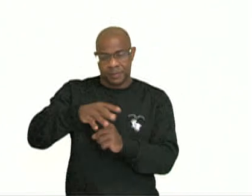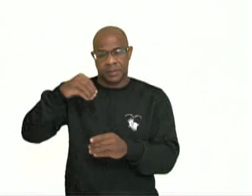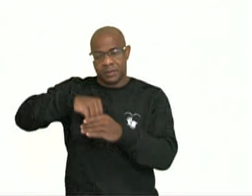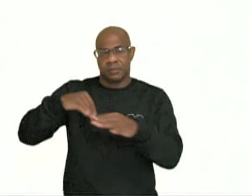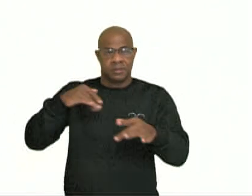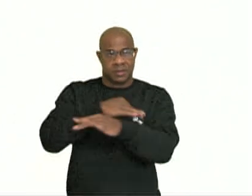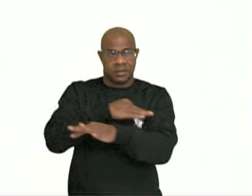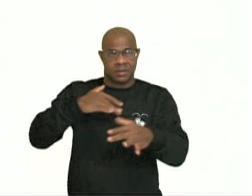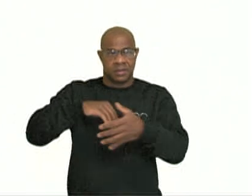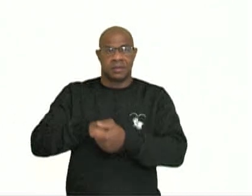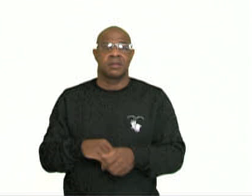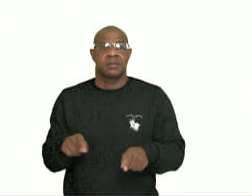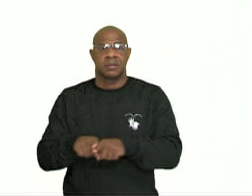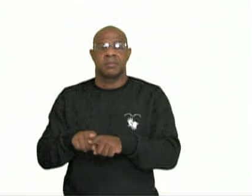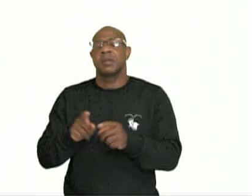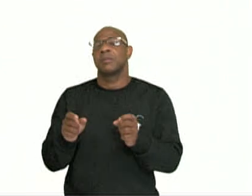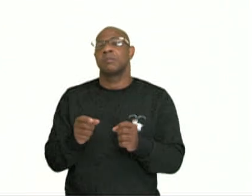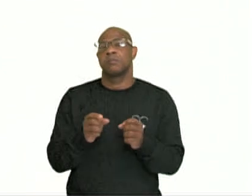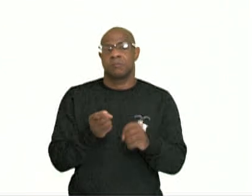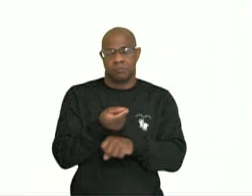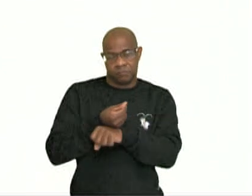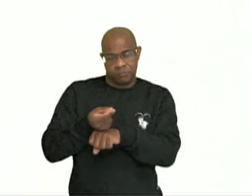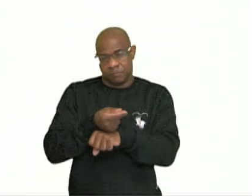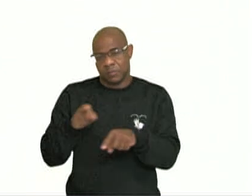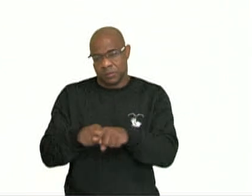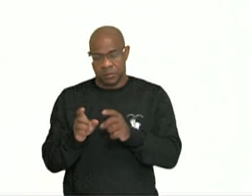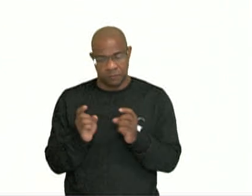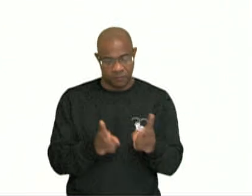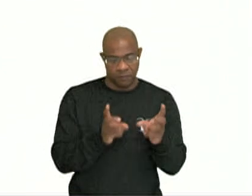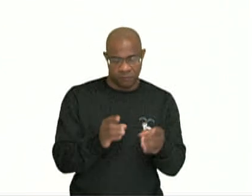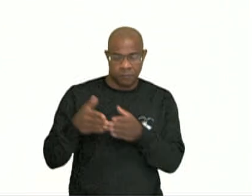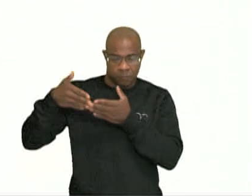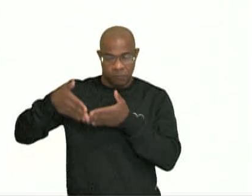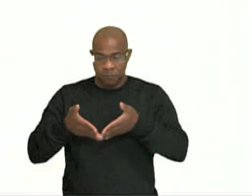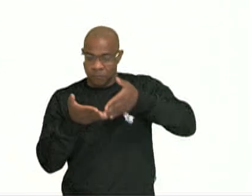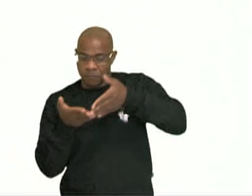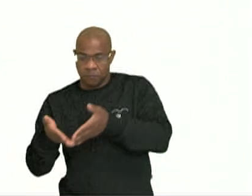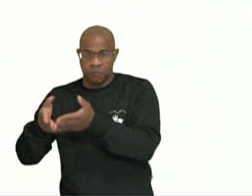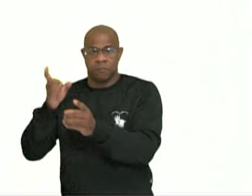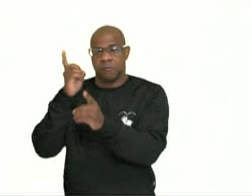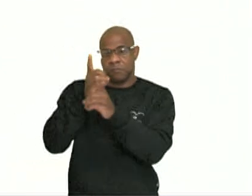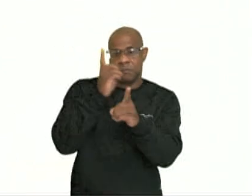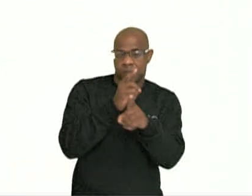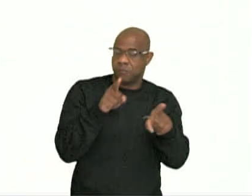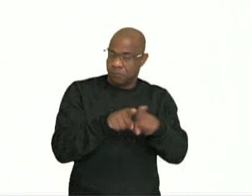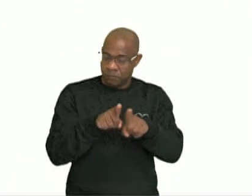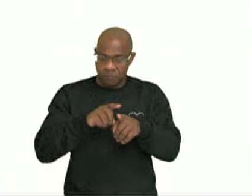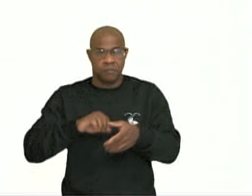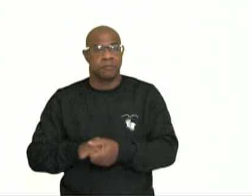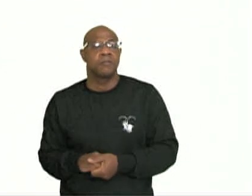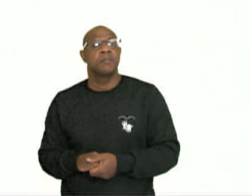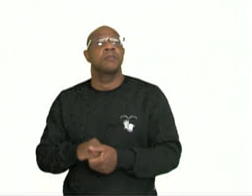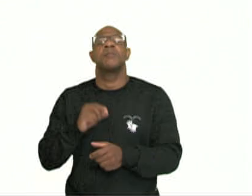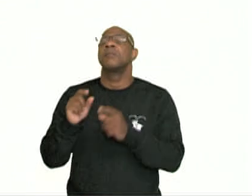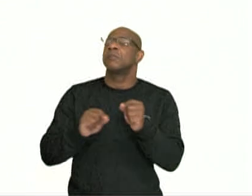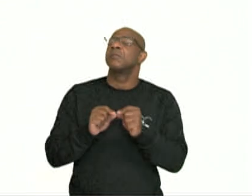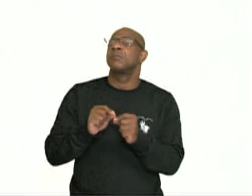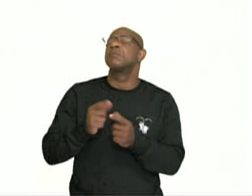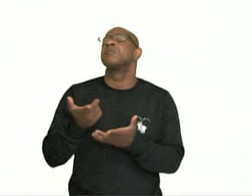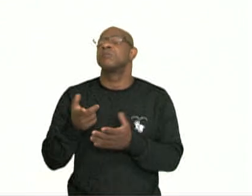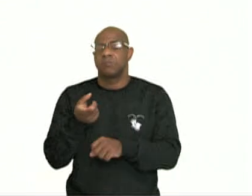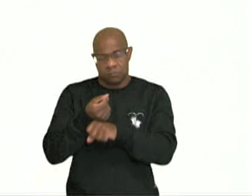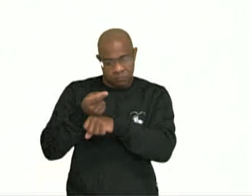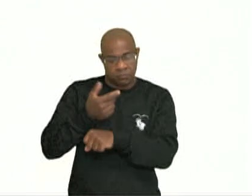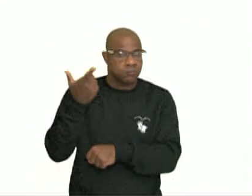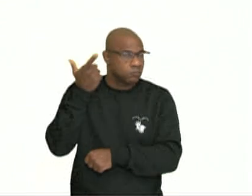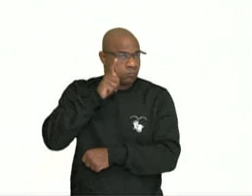os burgos, e através do capital mercantil, as grandes navegações e descobrimentos. Então o capitalismo vai conseguir se expandir depois